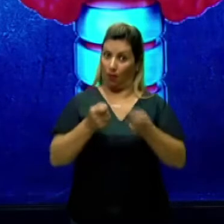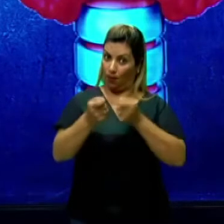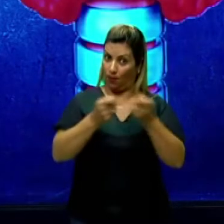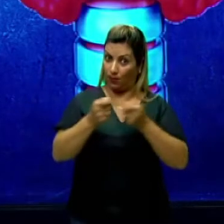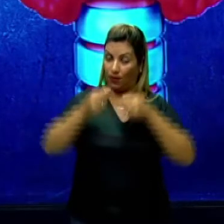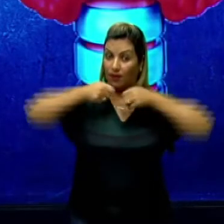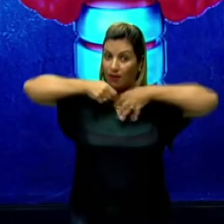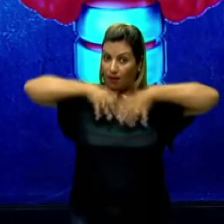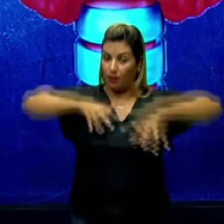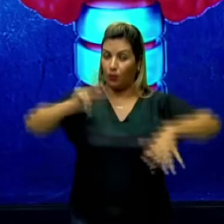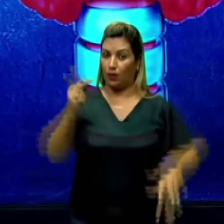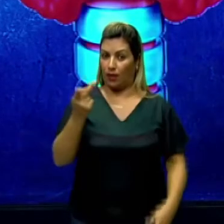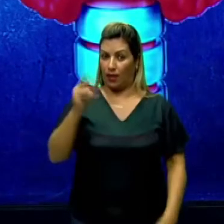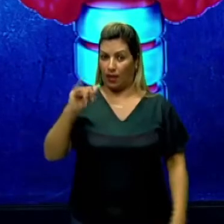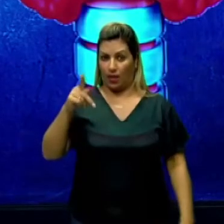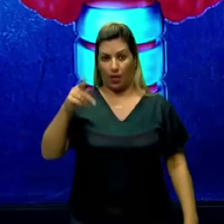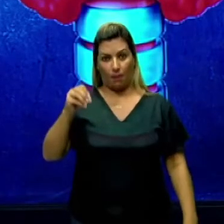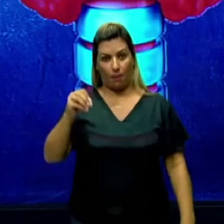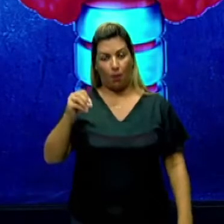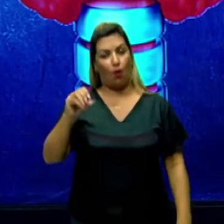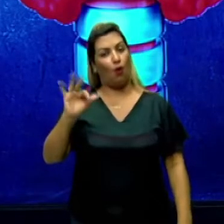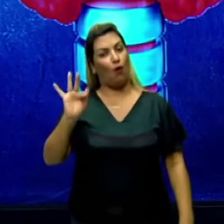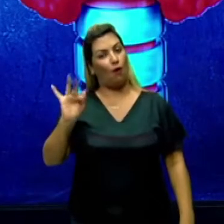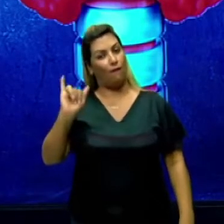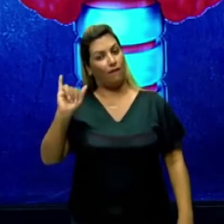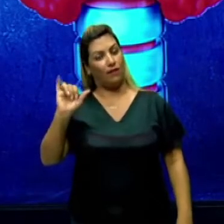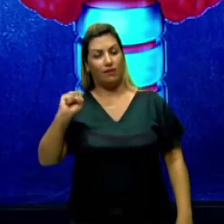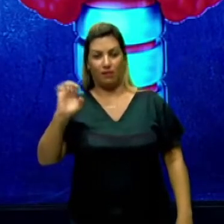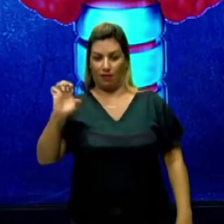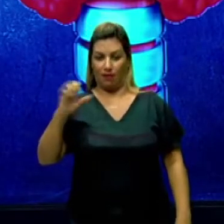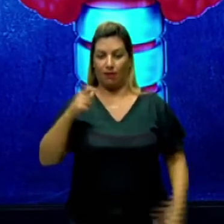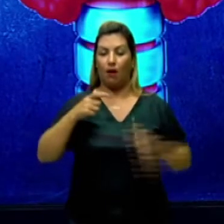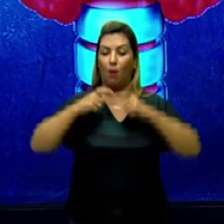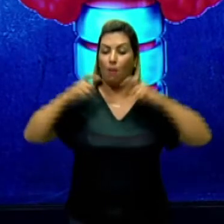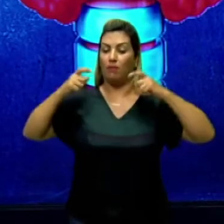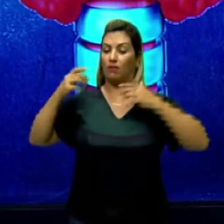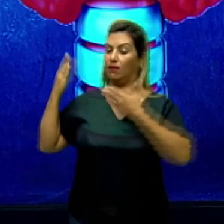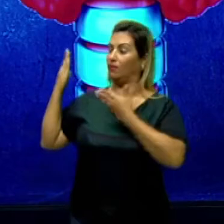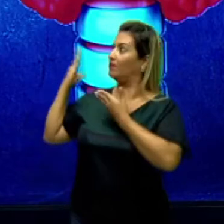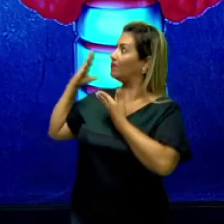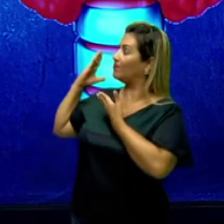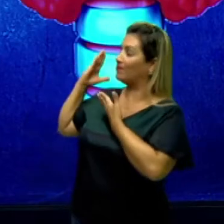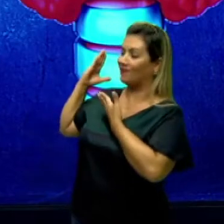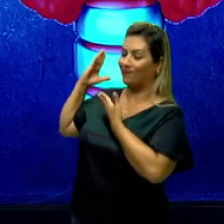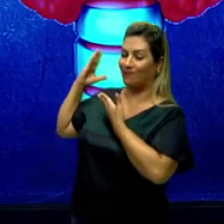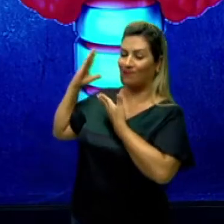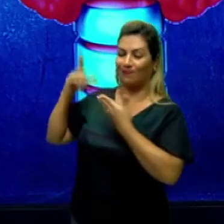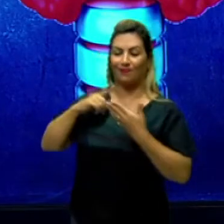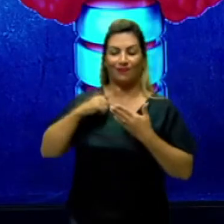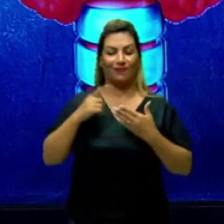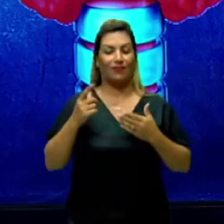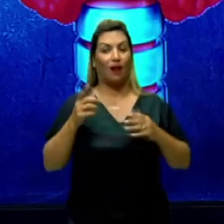glândula hipófise. Nossa tireoide está aí aumentada, no cantinho,